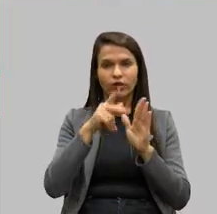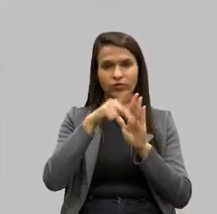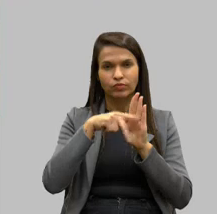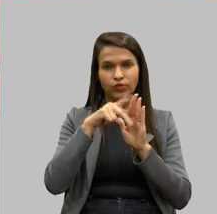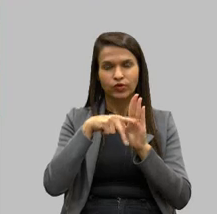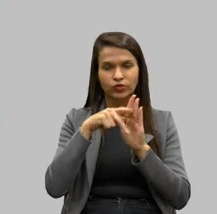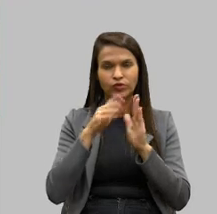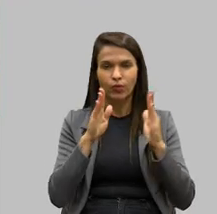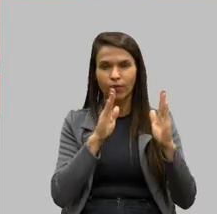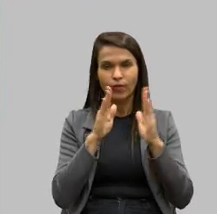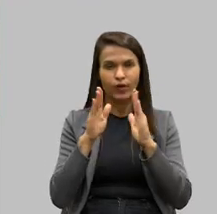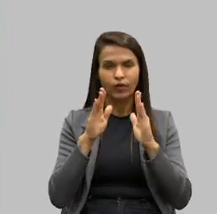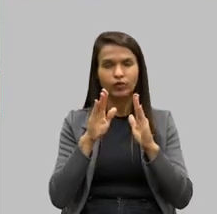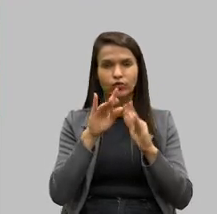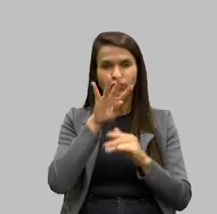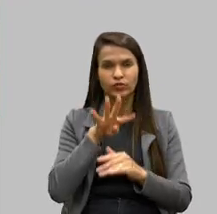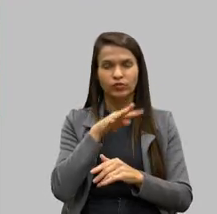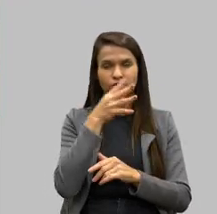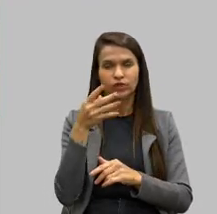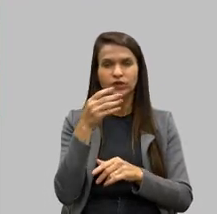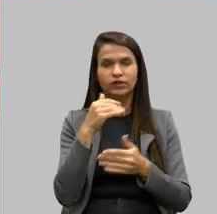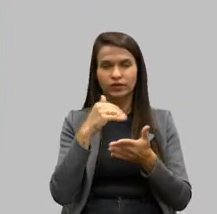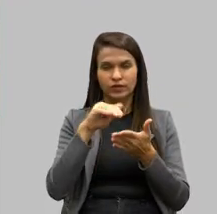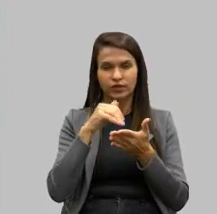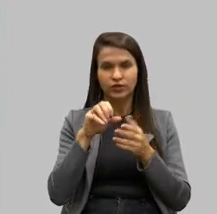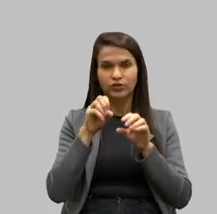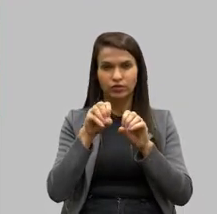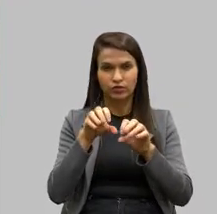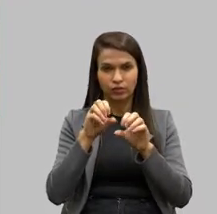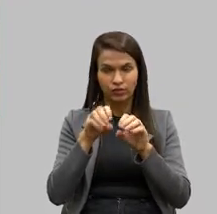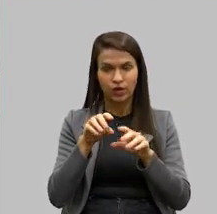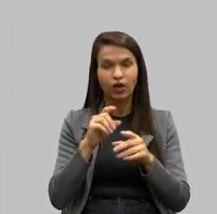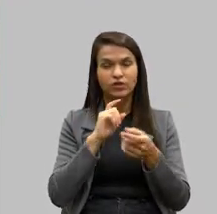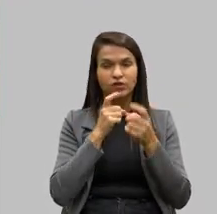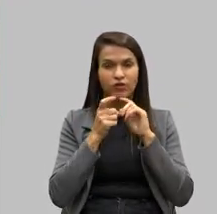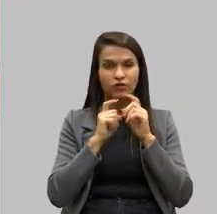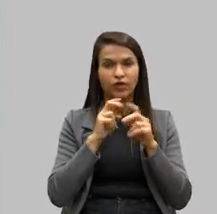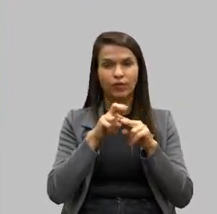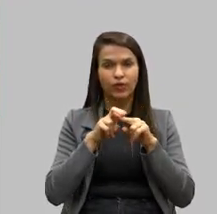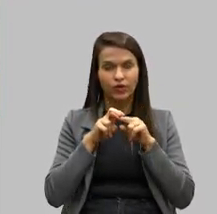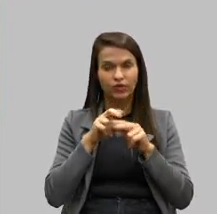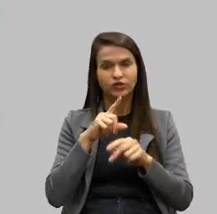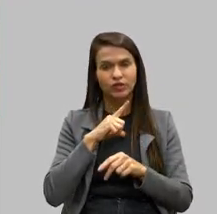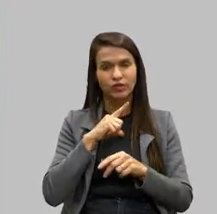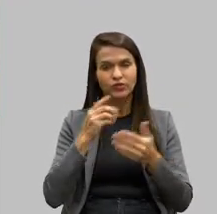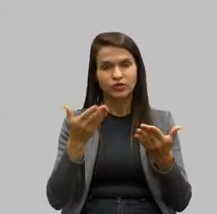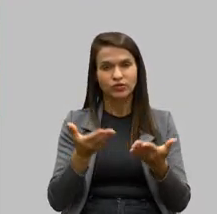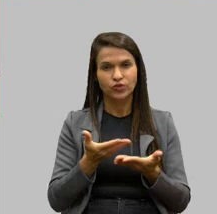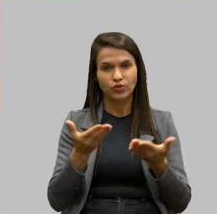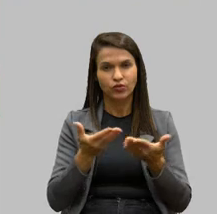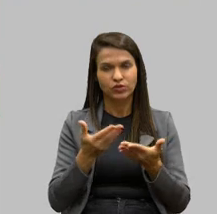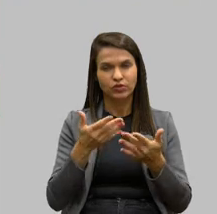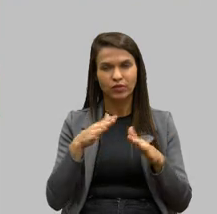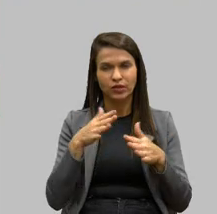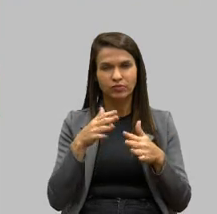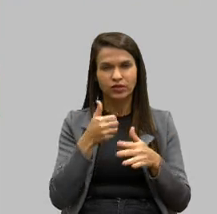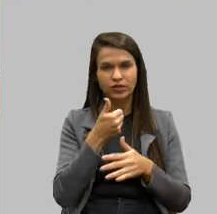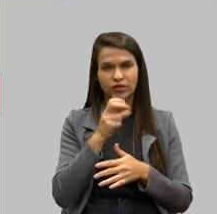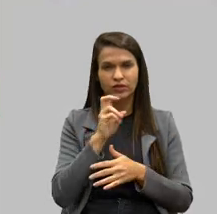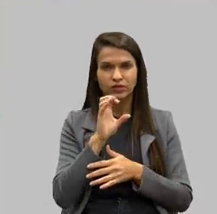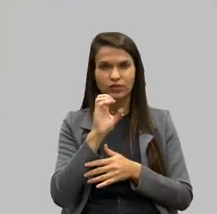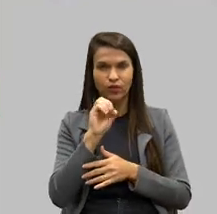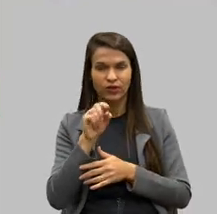no quadro funcional da Secretaria de Educação. Então, esse questionamento em função de nós termos hoje, em média, 150